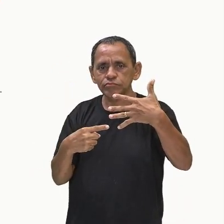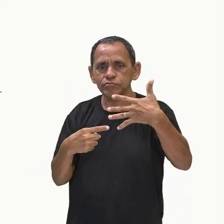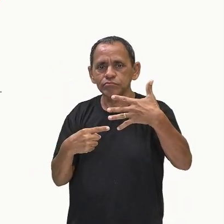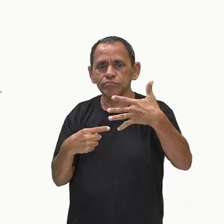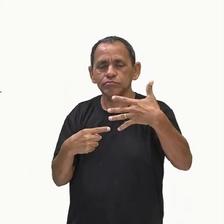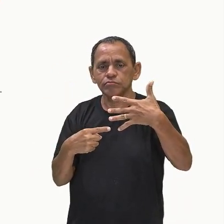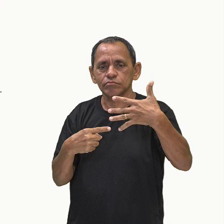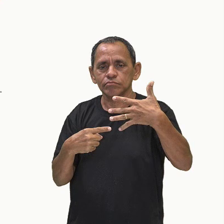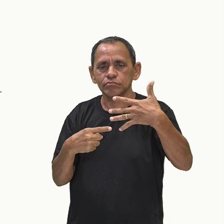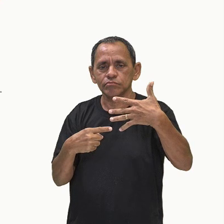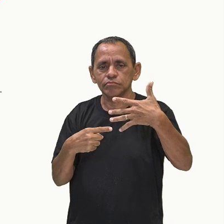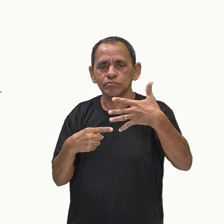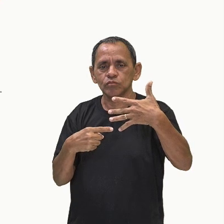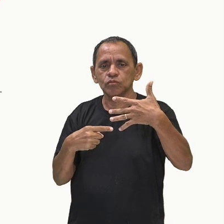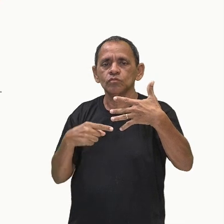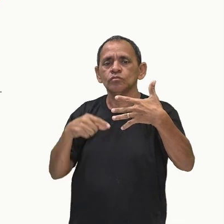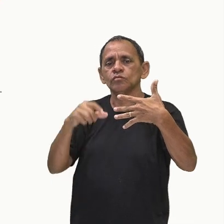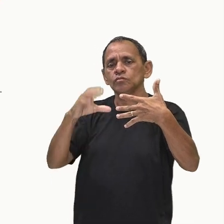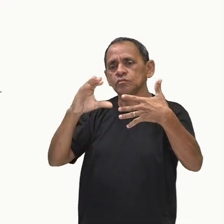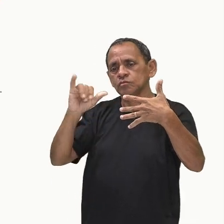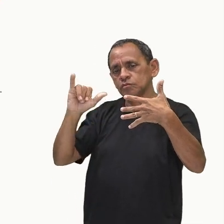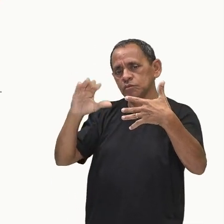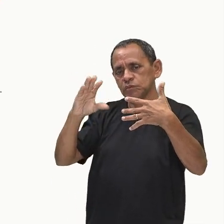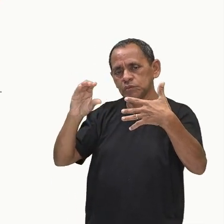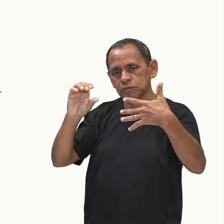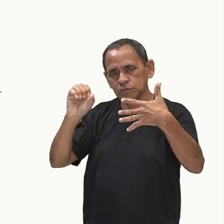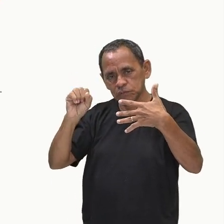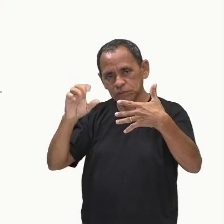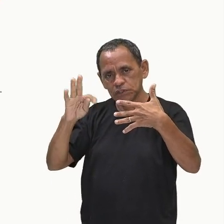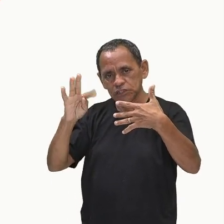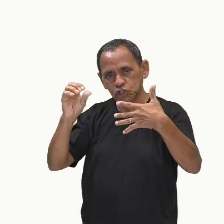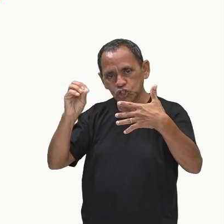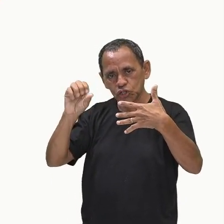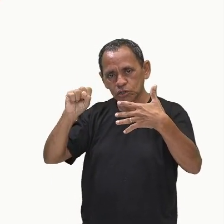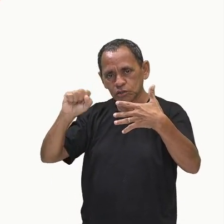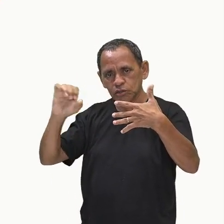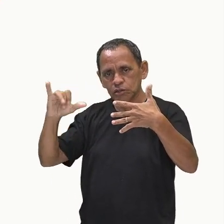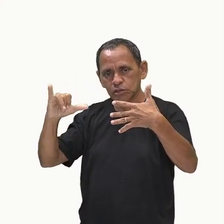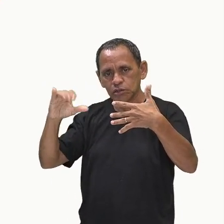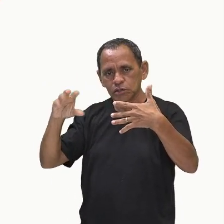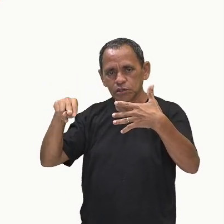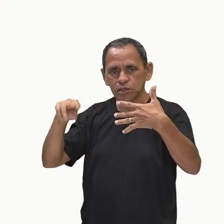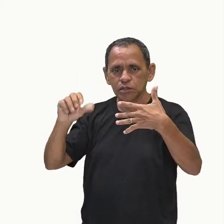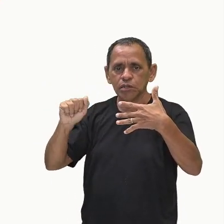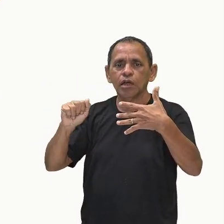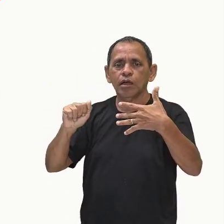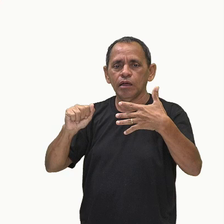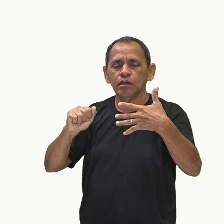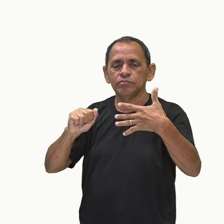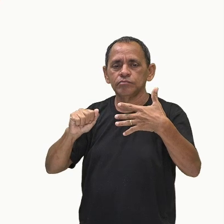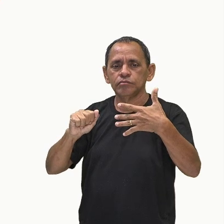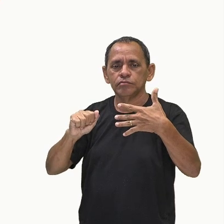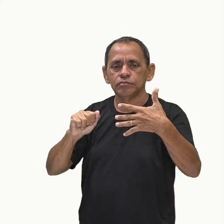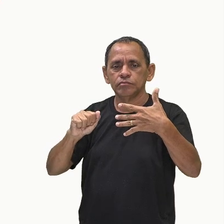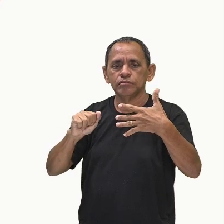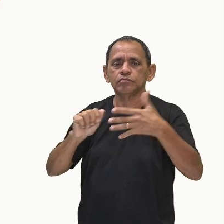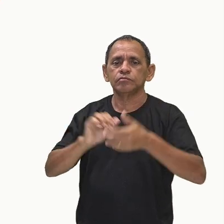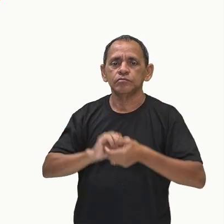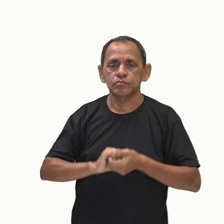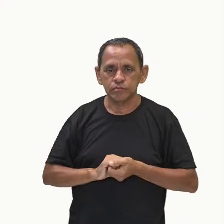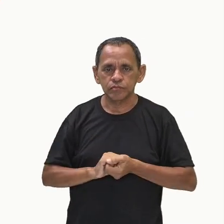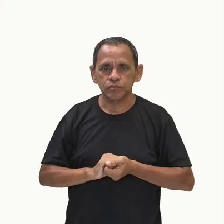aí a citosina, vamos parear aqui junto com a outra direção onde